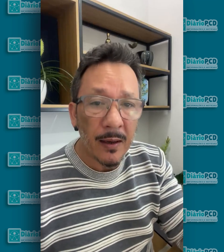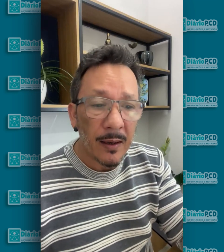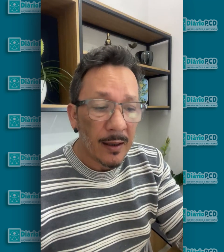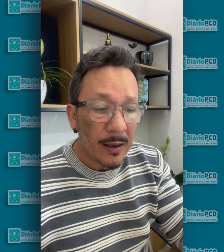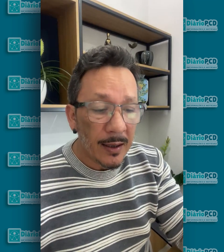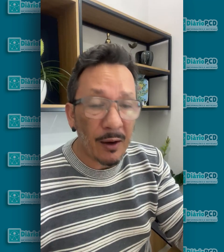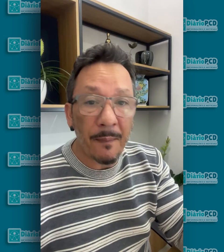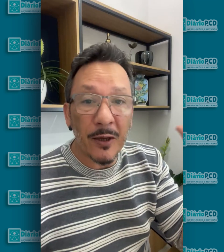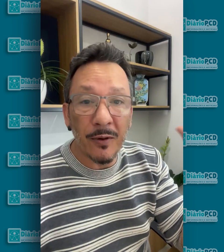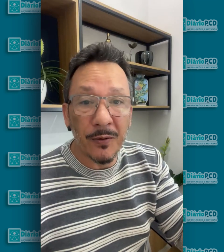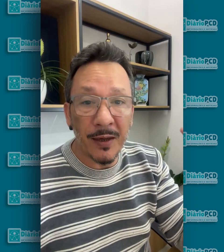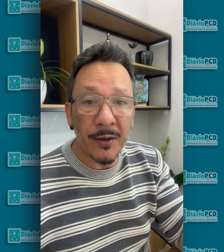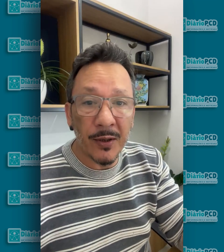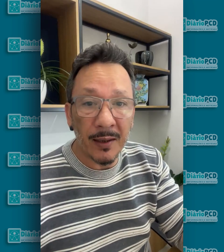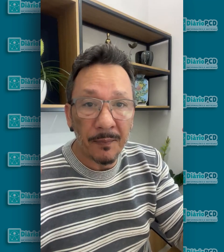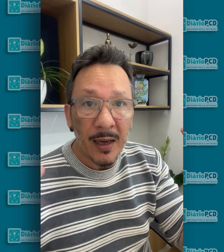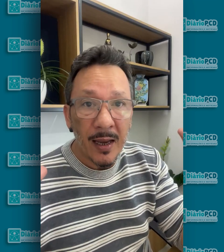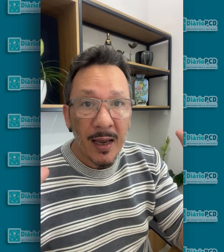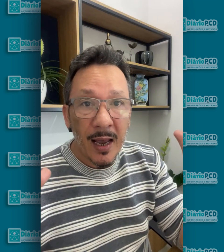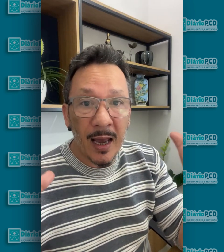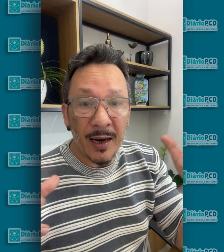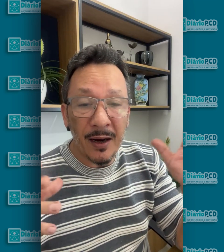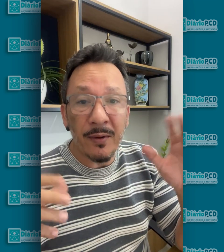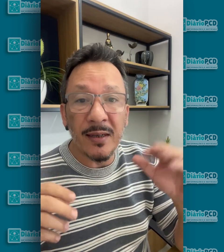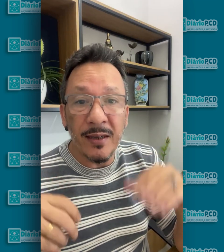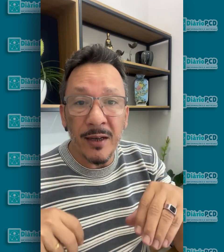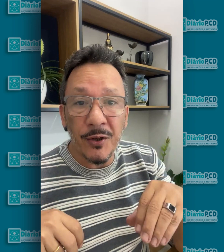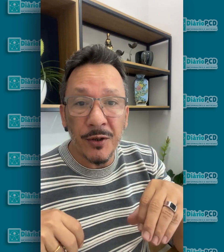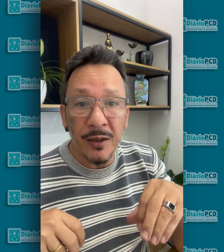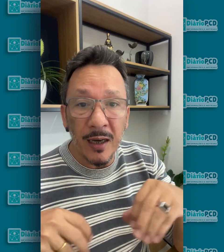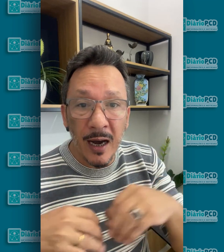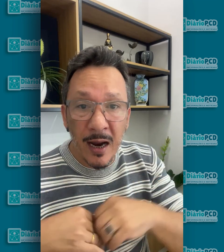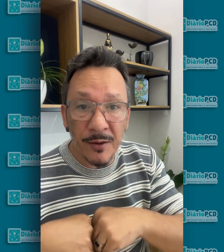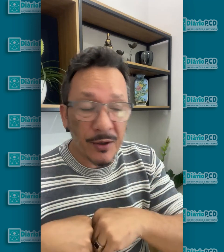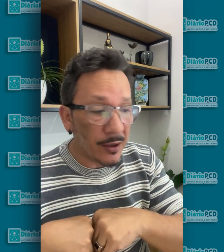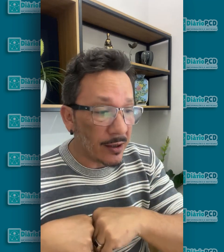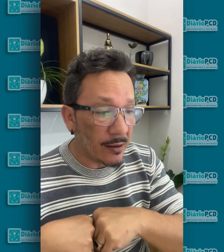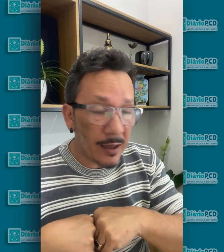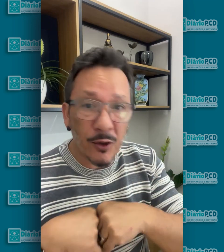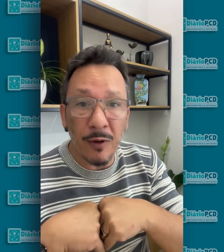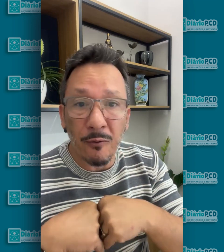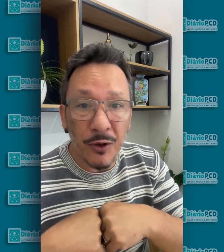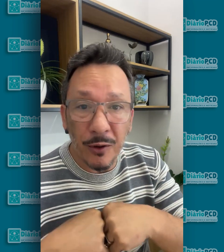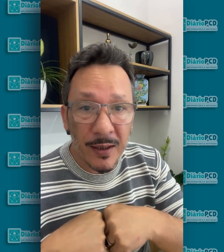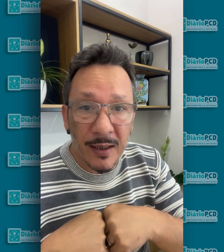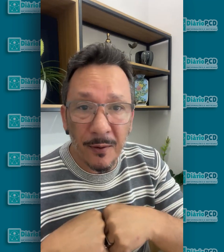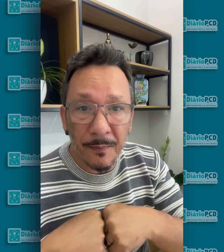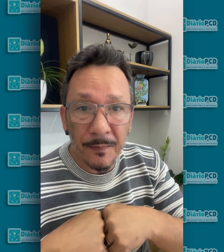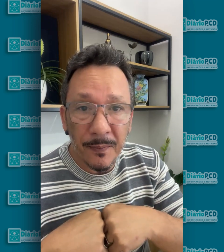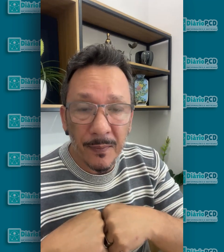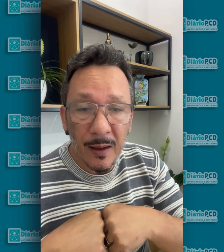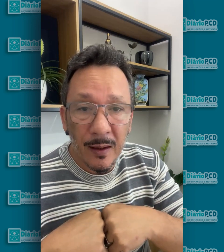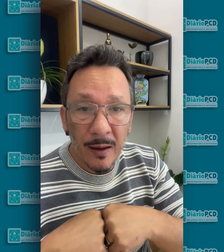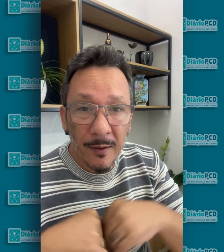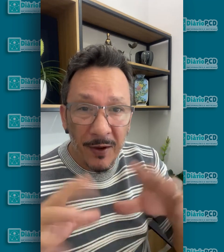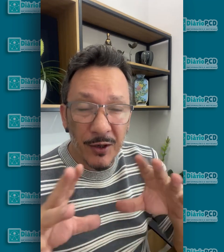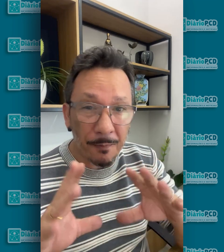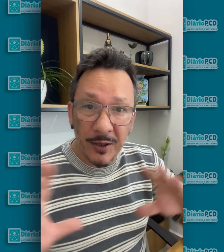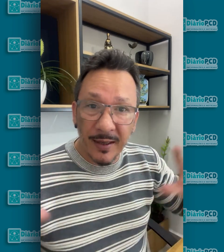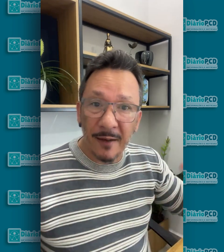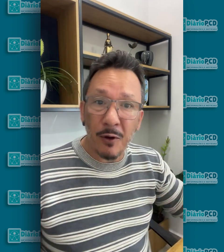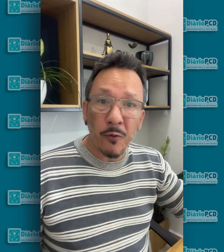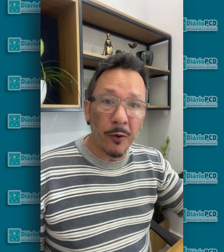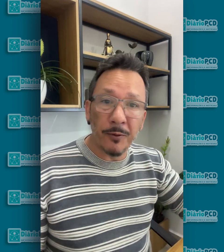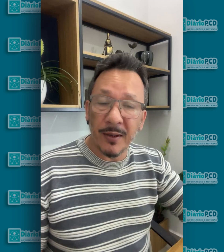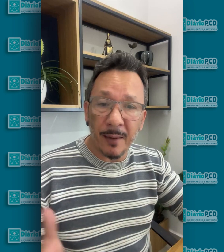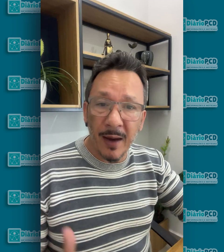jurídica. Então a pessoa jurídica, ela não existe antes da sua constituição. Veja,